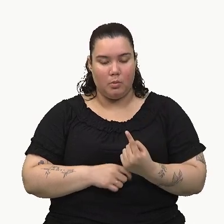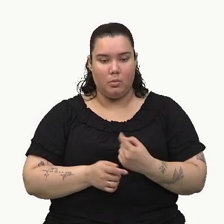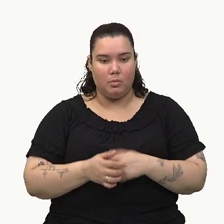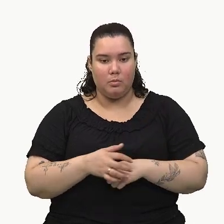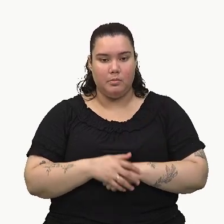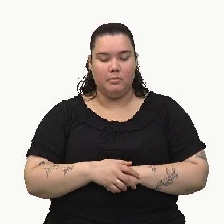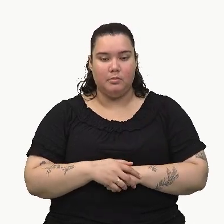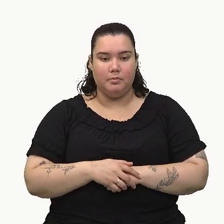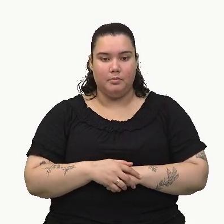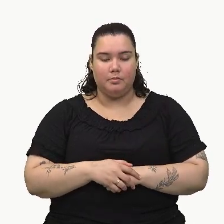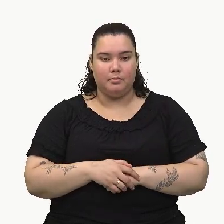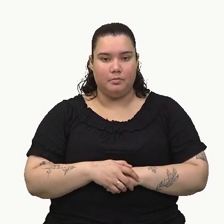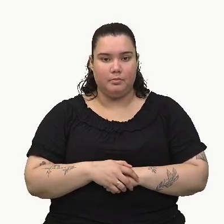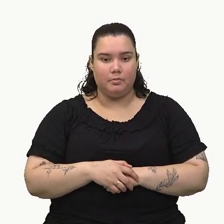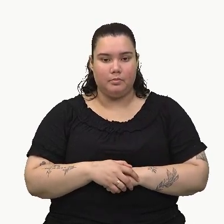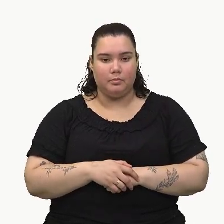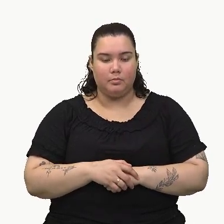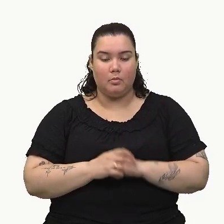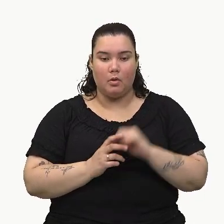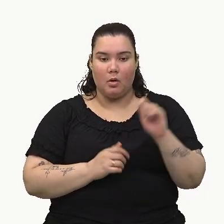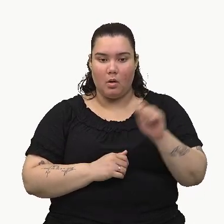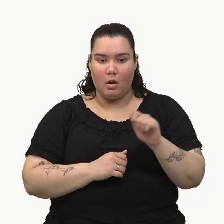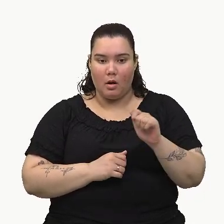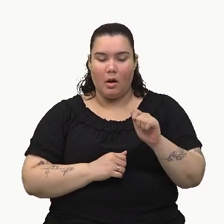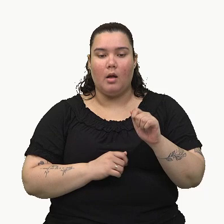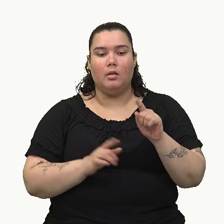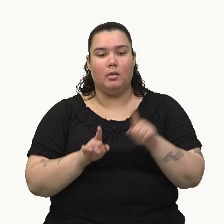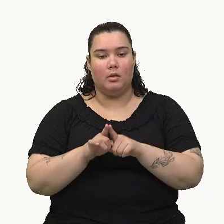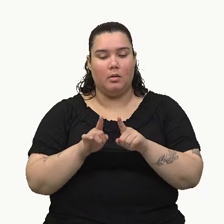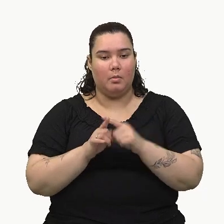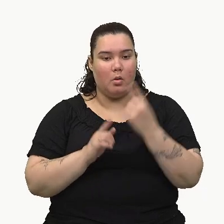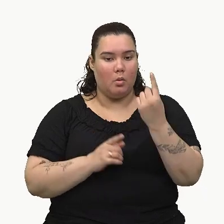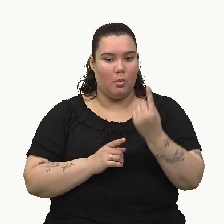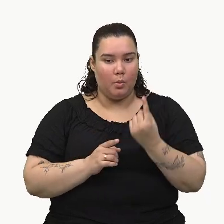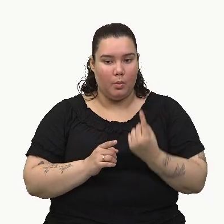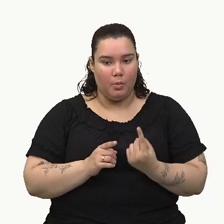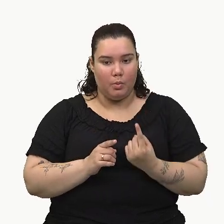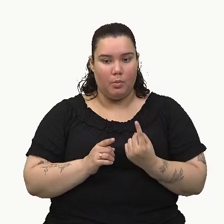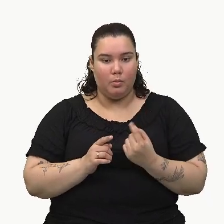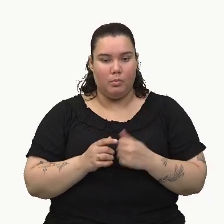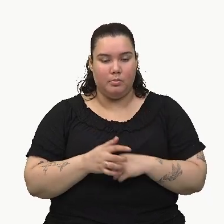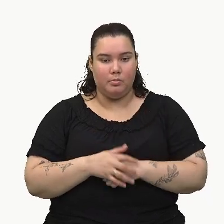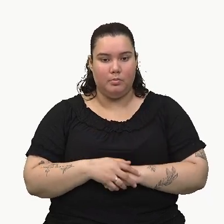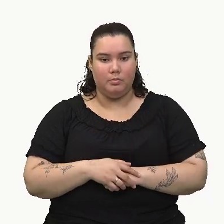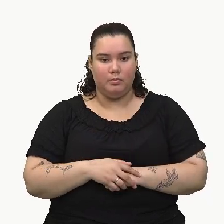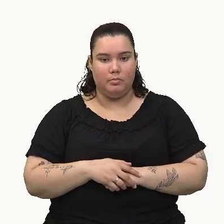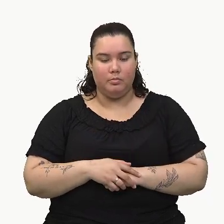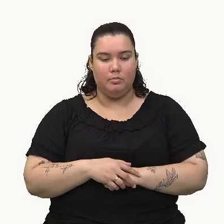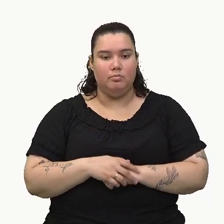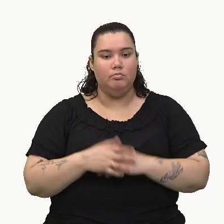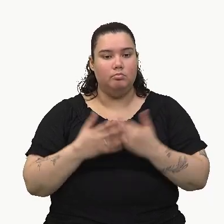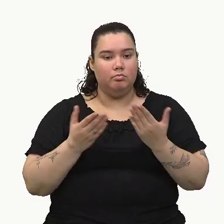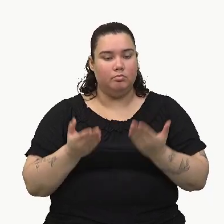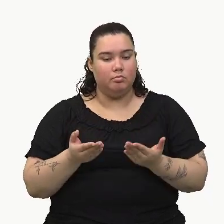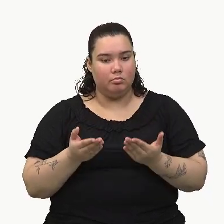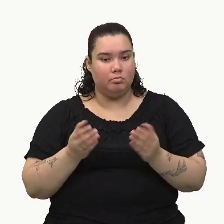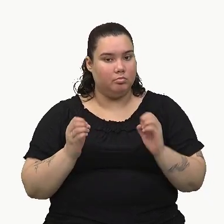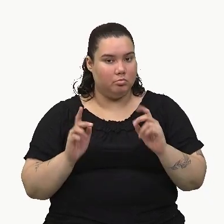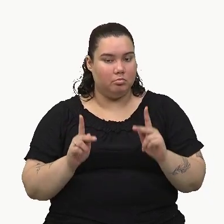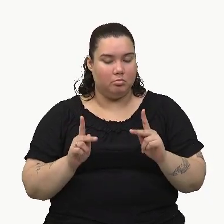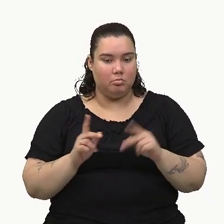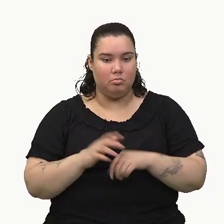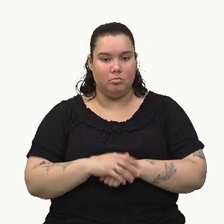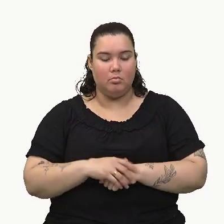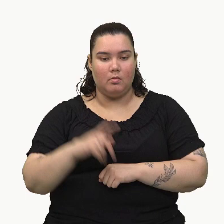1 também. Como o A aqui está sozinho e o expoente dele vale 1, aqui também é 1. Beleza.